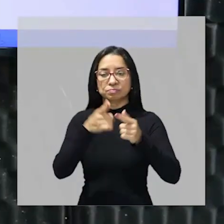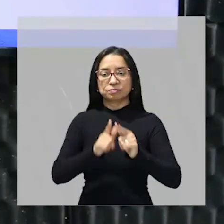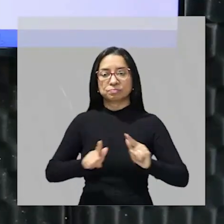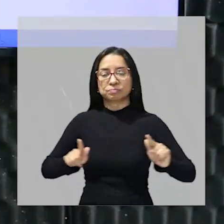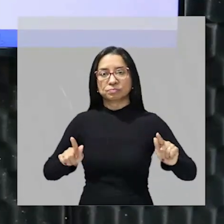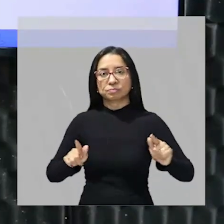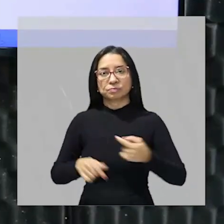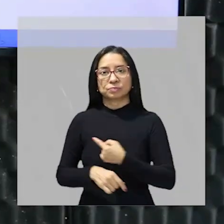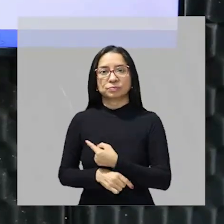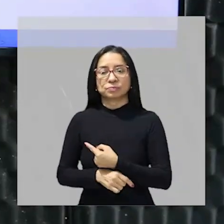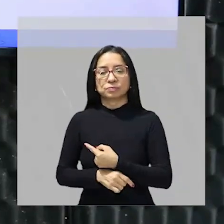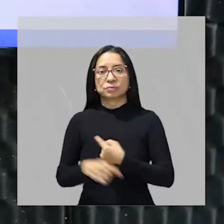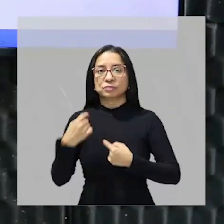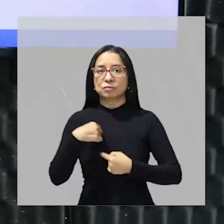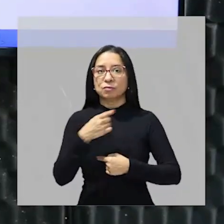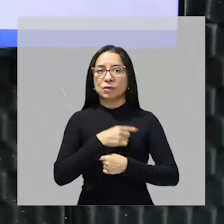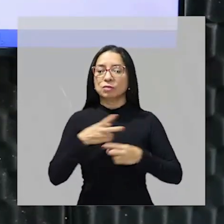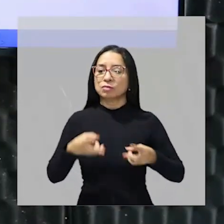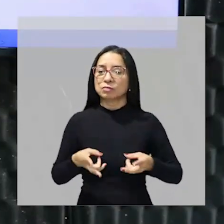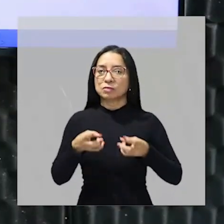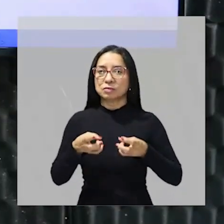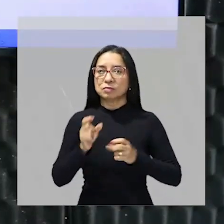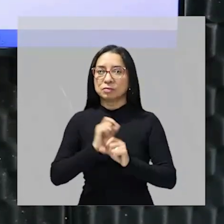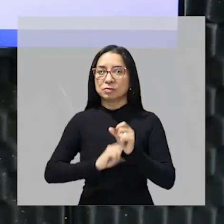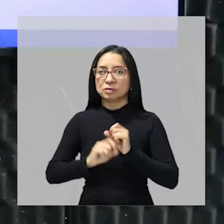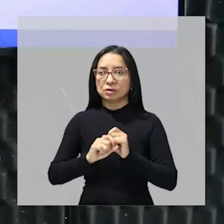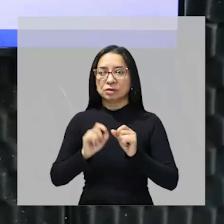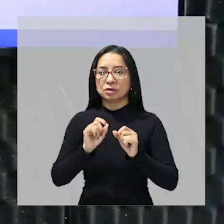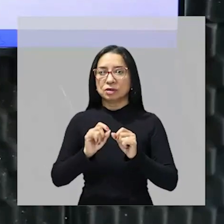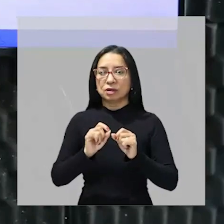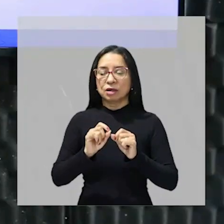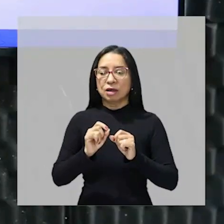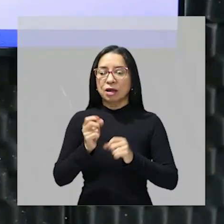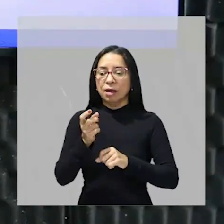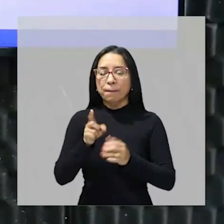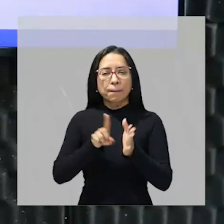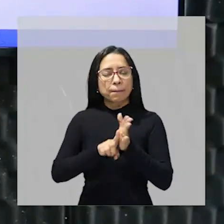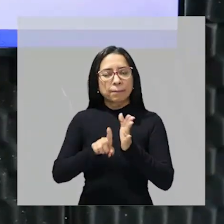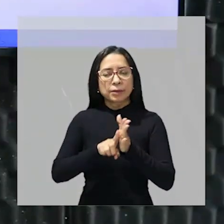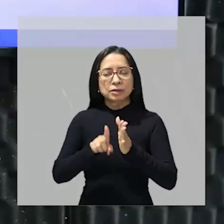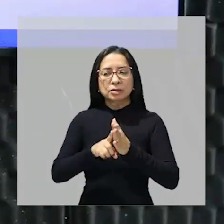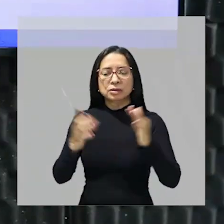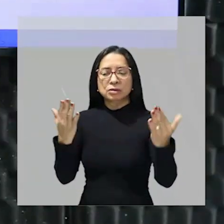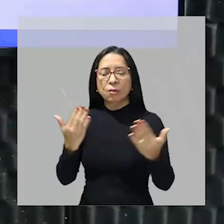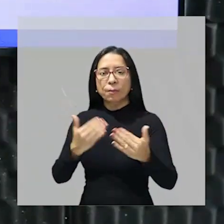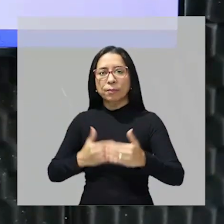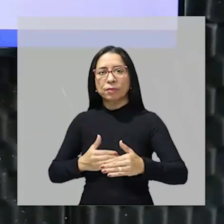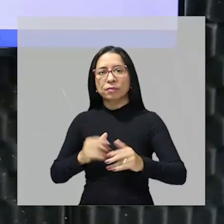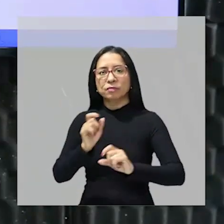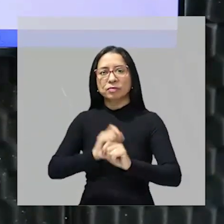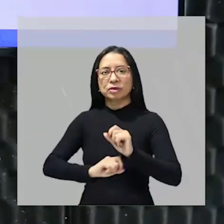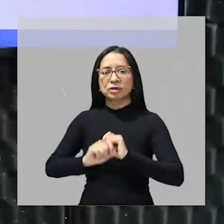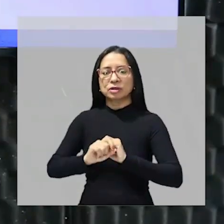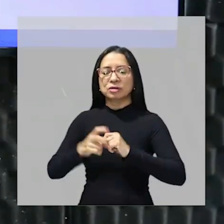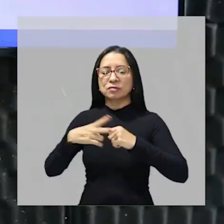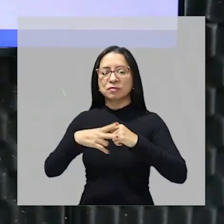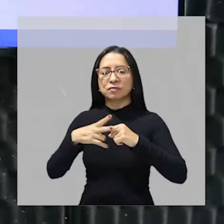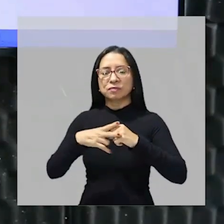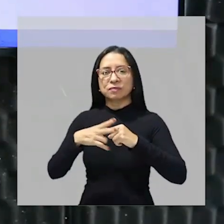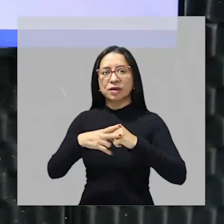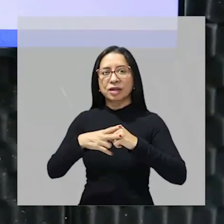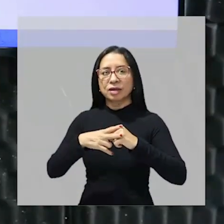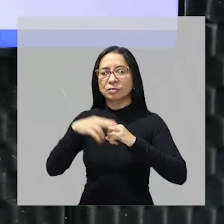gramatical, tá? Nós observamos, fazendo um levantamento das provas, que verbos, conjunções,